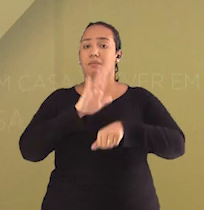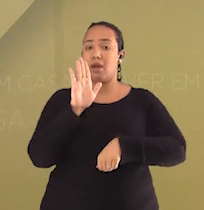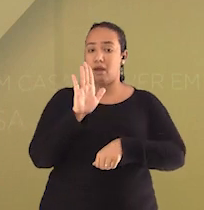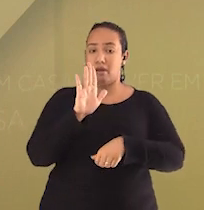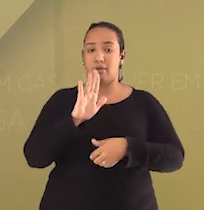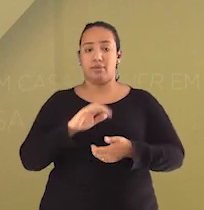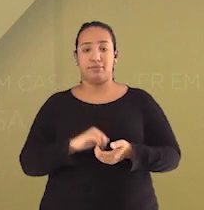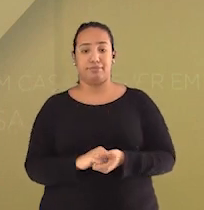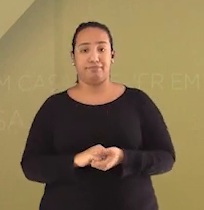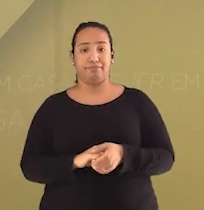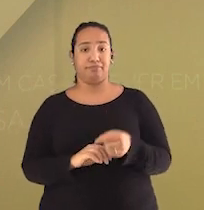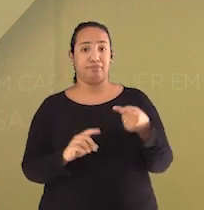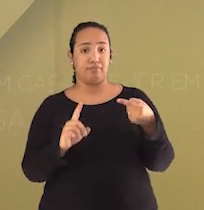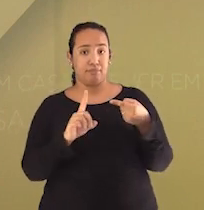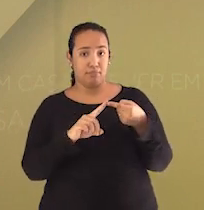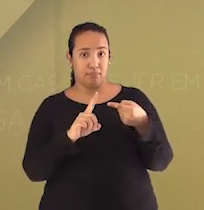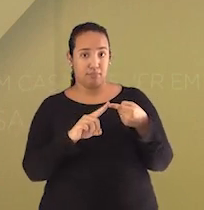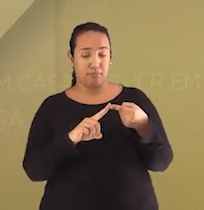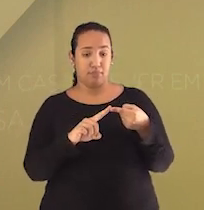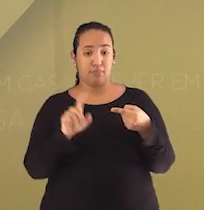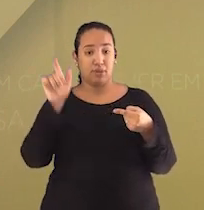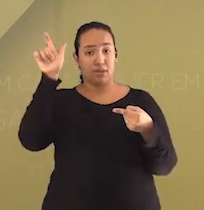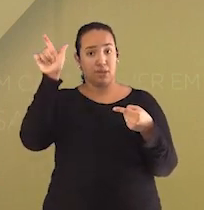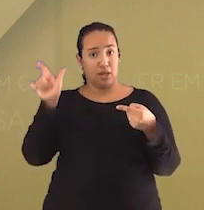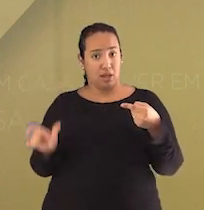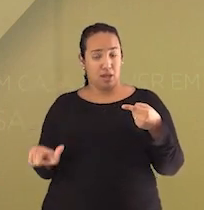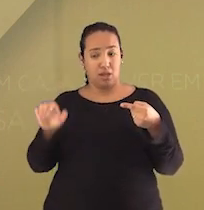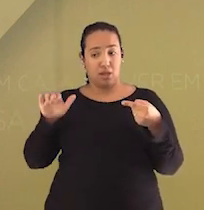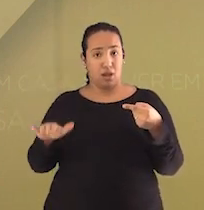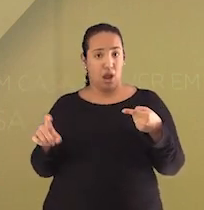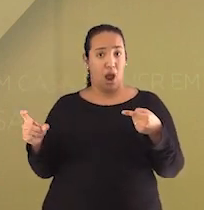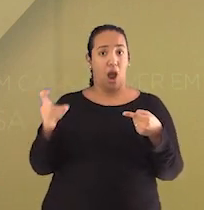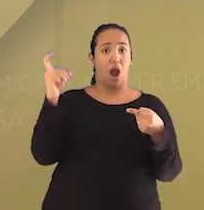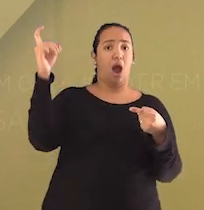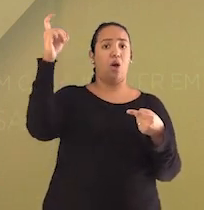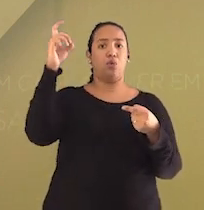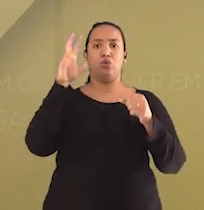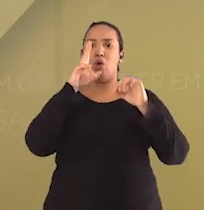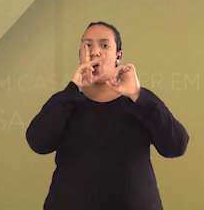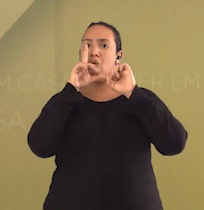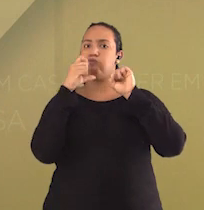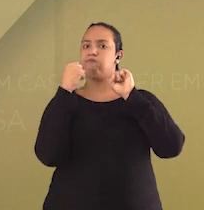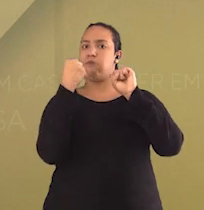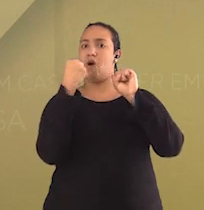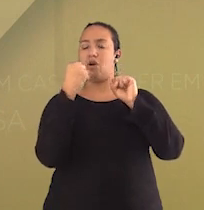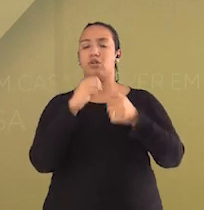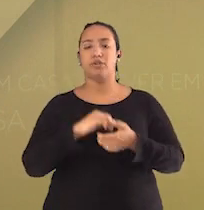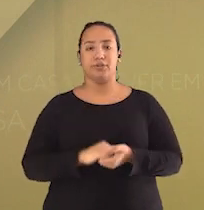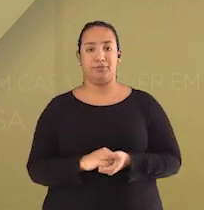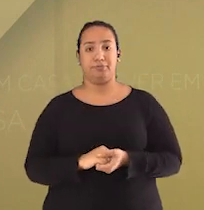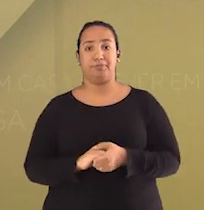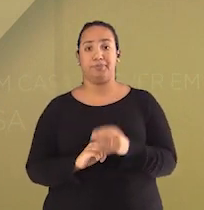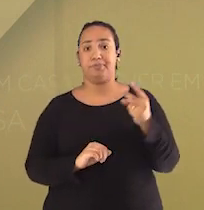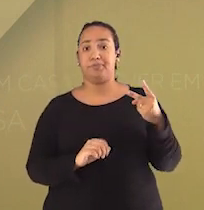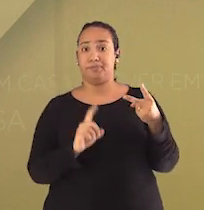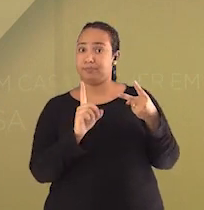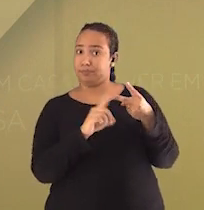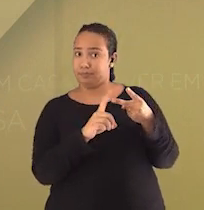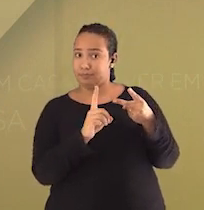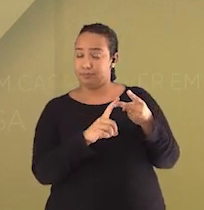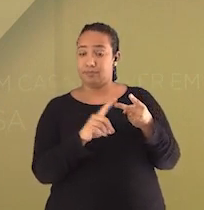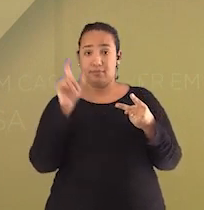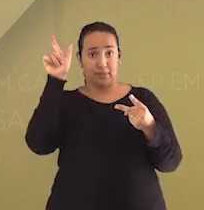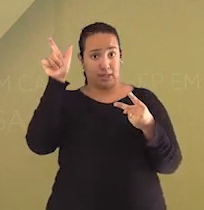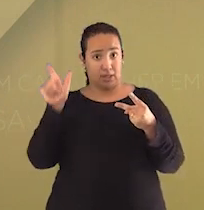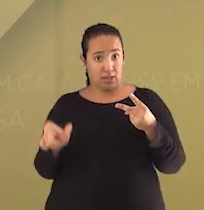Zack is tall and strong? Zack é alto e forte? Zack is a soccer player? Zack é